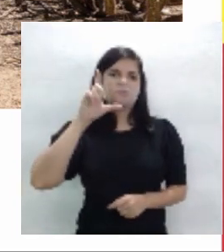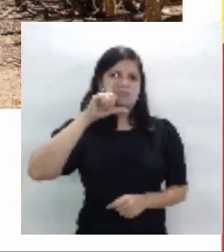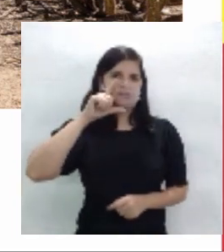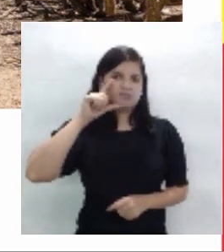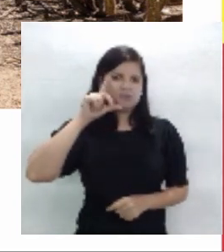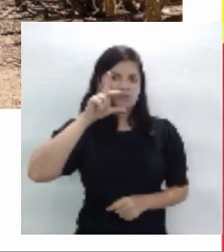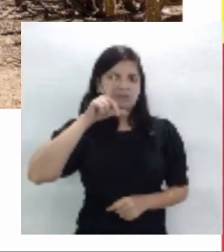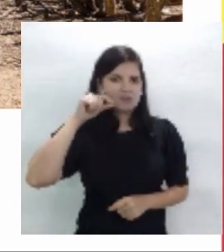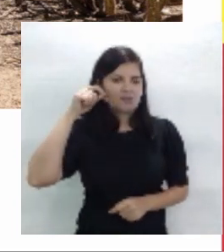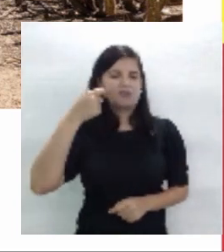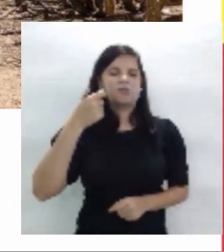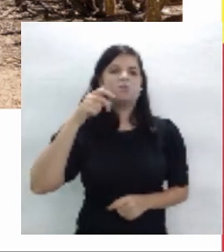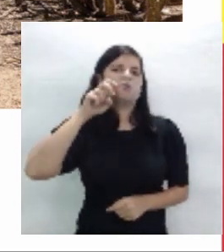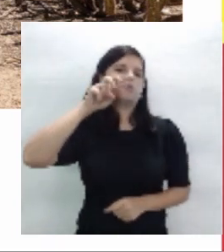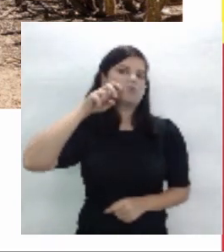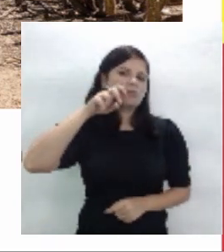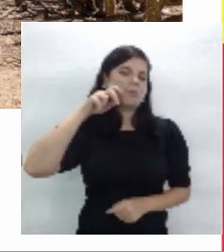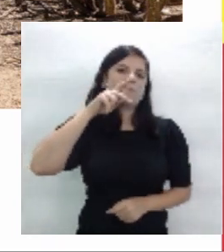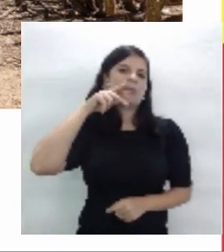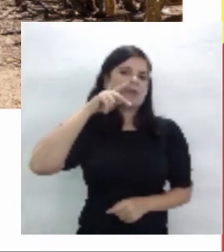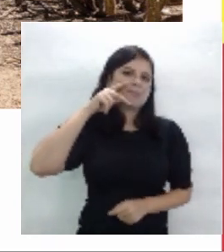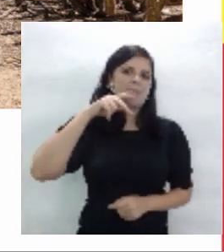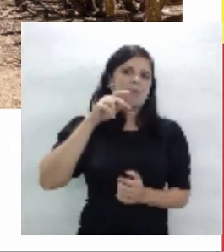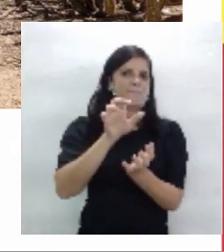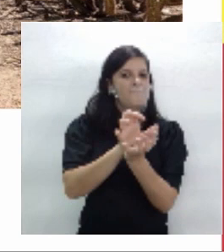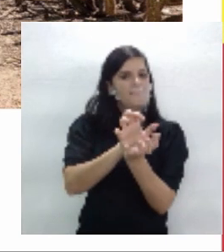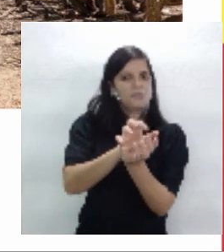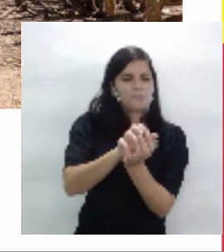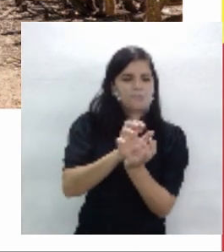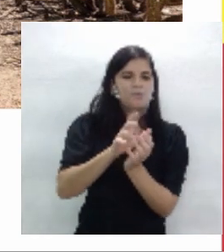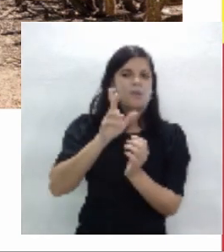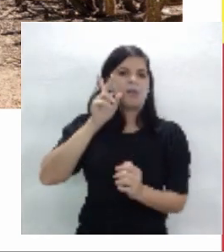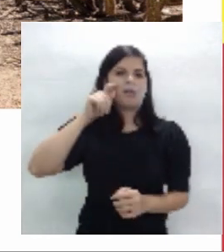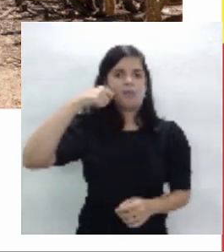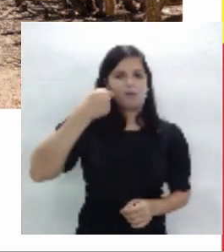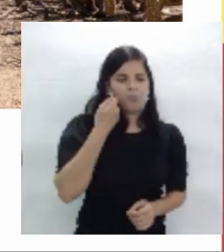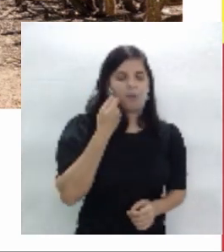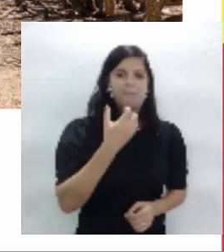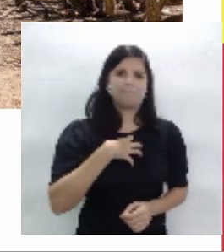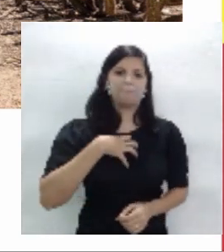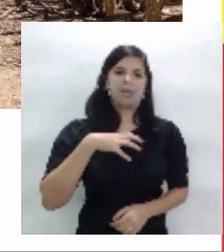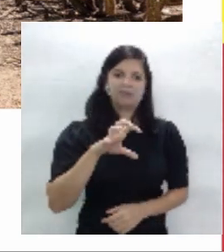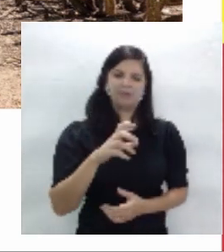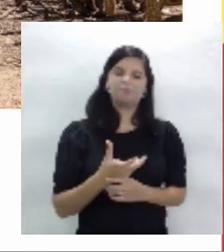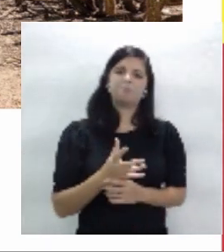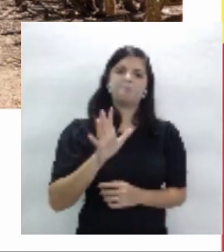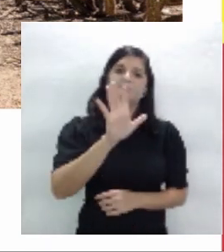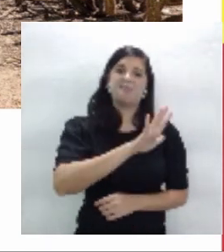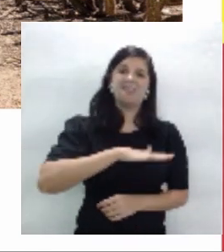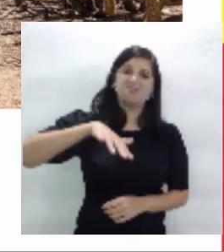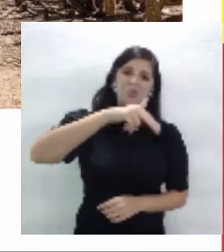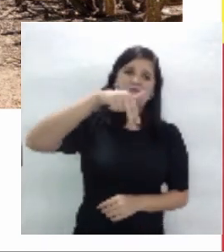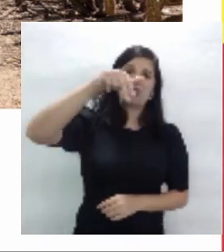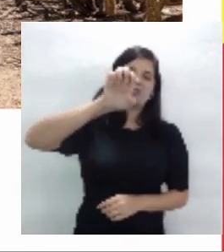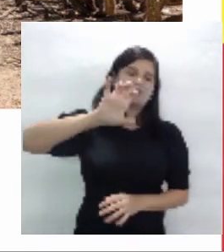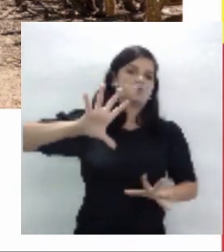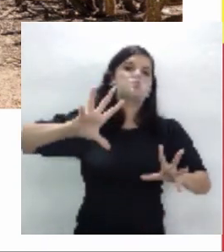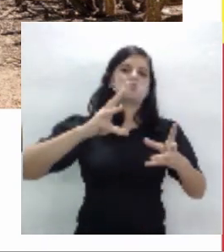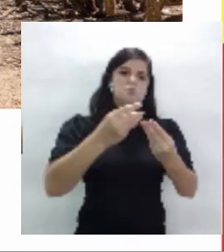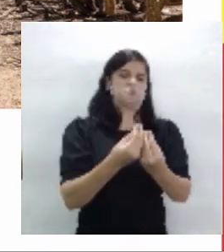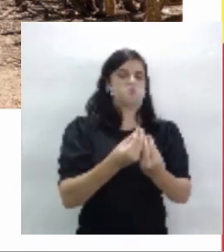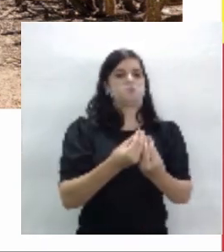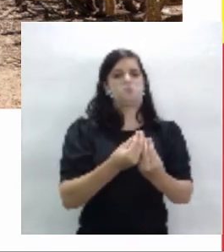do Norte, Paraíba, Pernambuco, Alagoas, Sergipe, Bahia. Então, todo o Nordeste praticamente ele